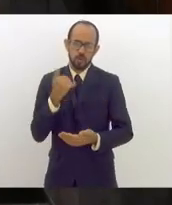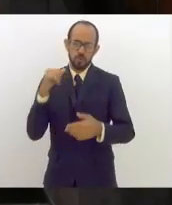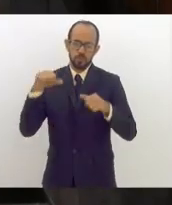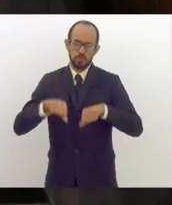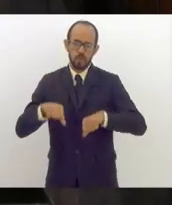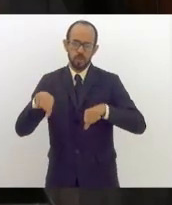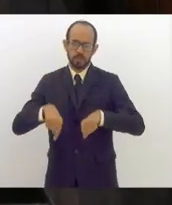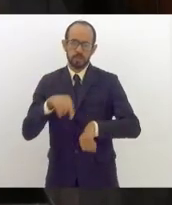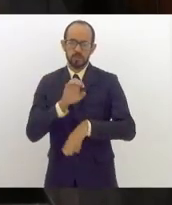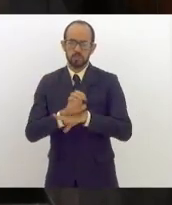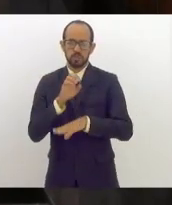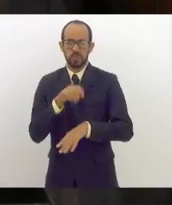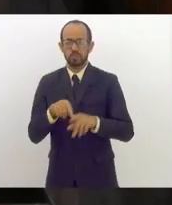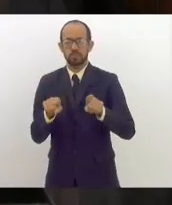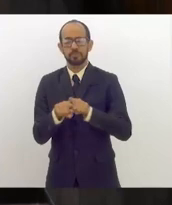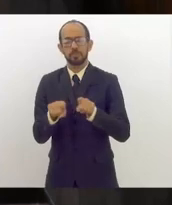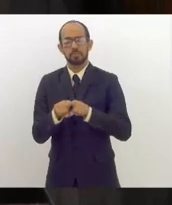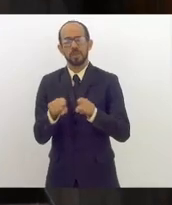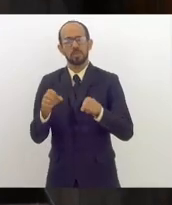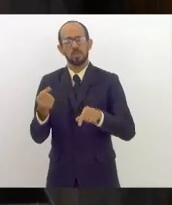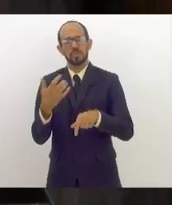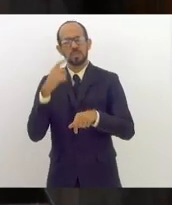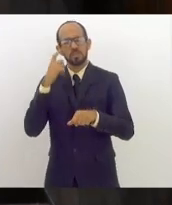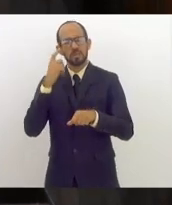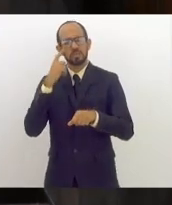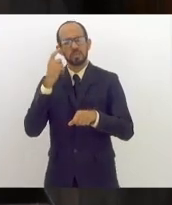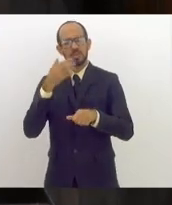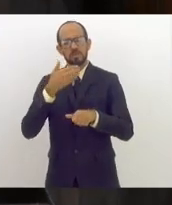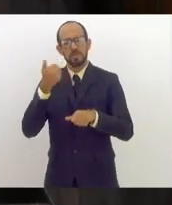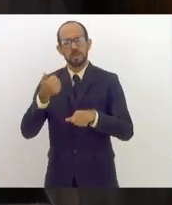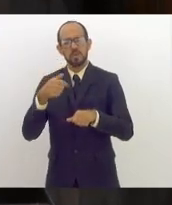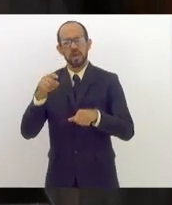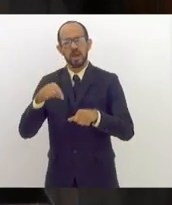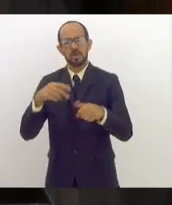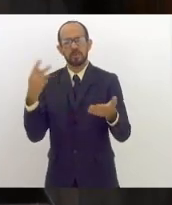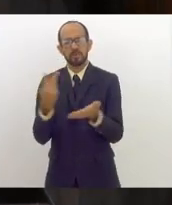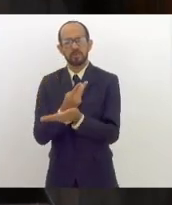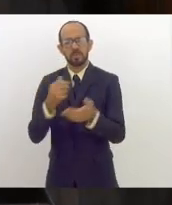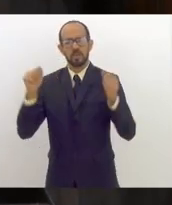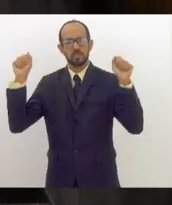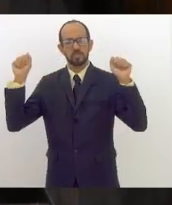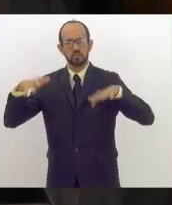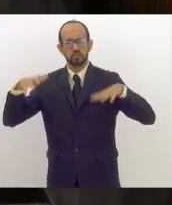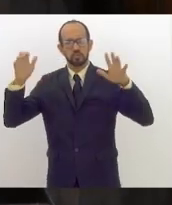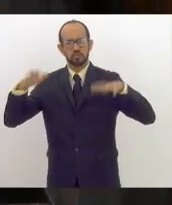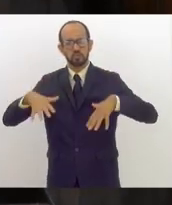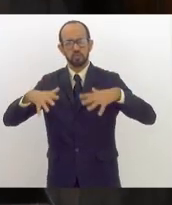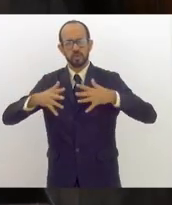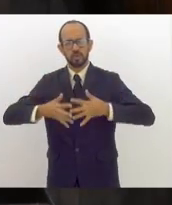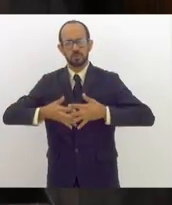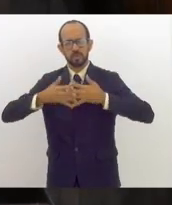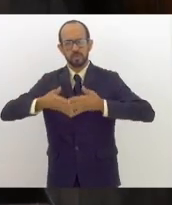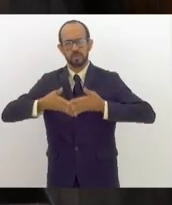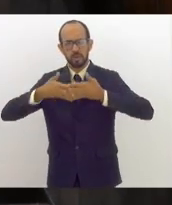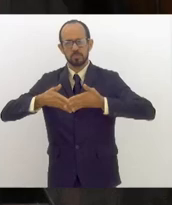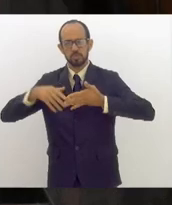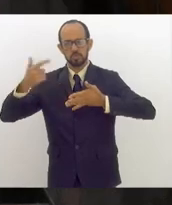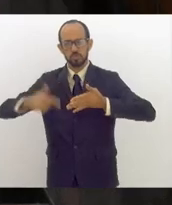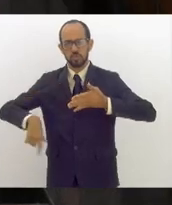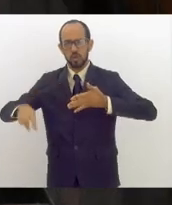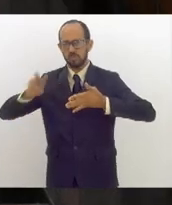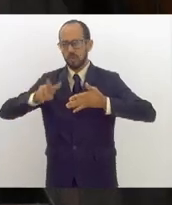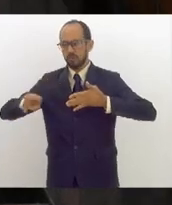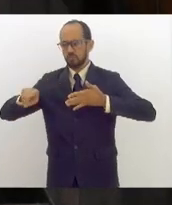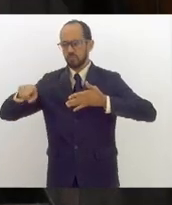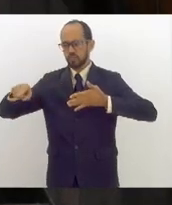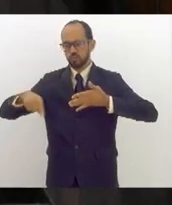situação iria um pouco melhorar que as coisas estavam ficando mais tranquilos vieram as chuvas em Petrópolis E mais uma vez eu podia assistir vossa excelência prontamente